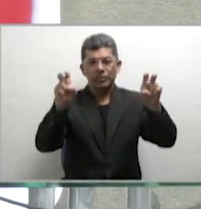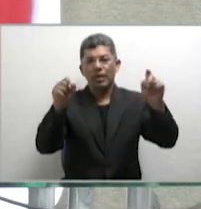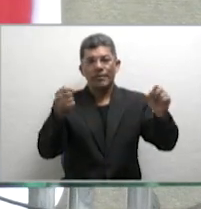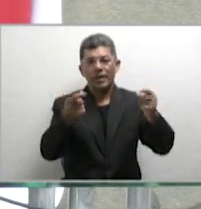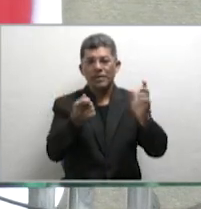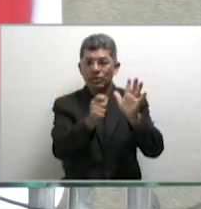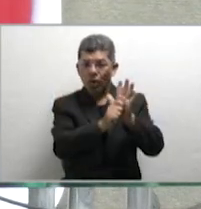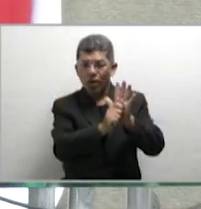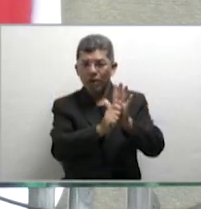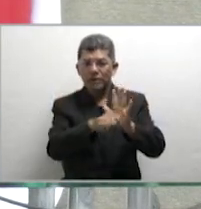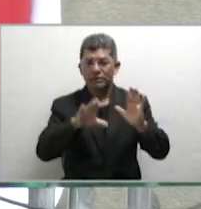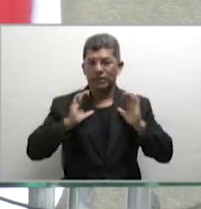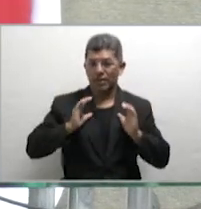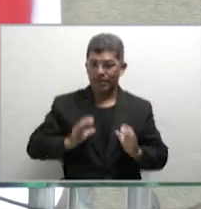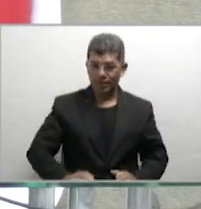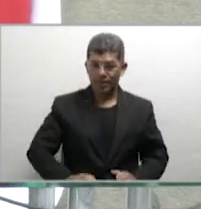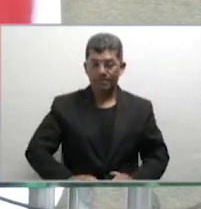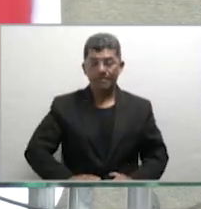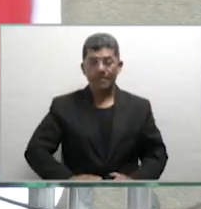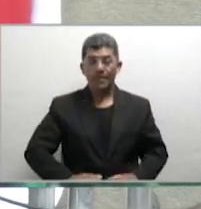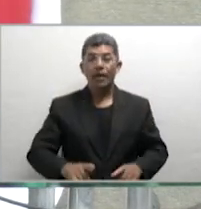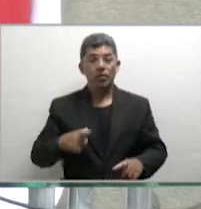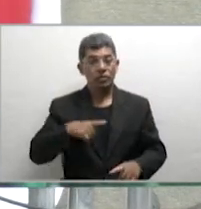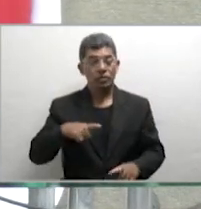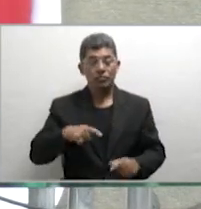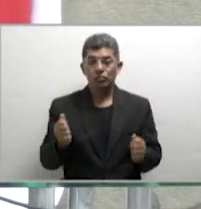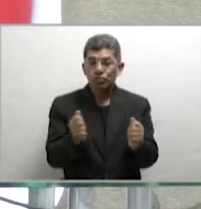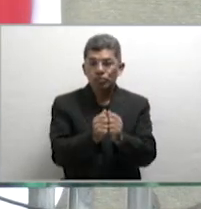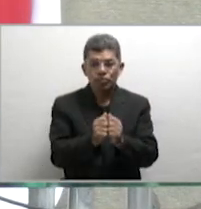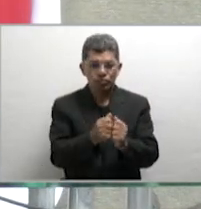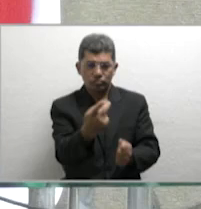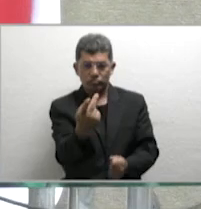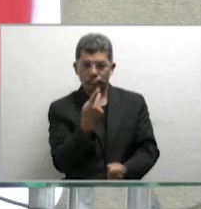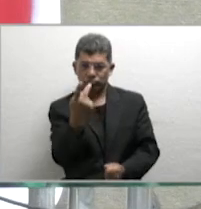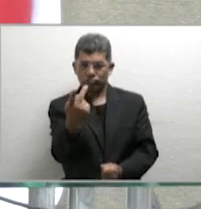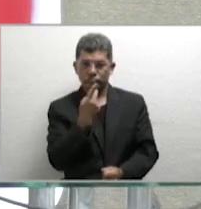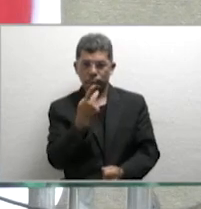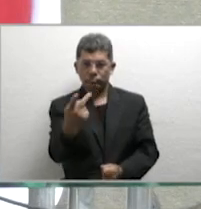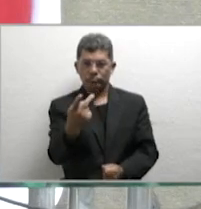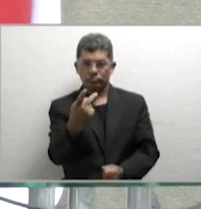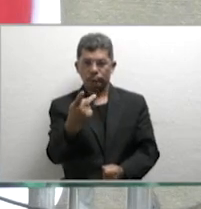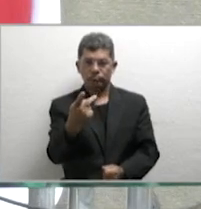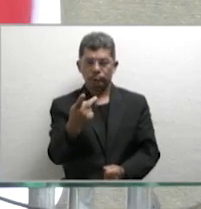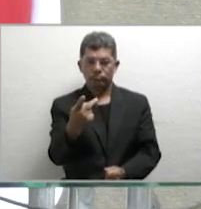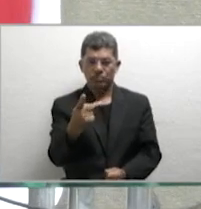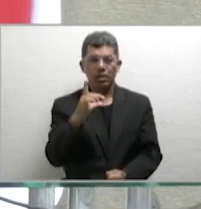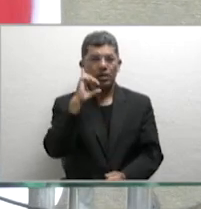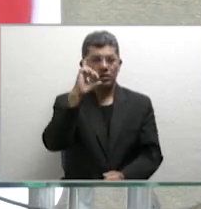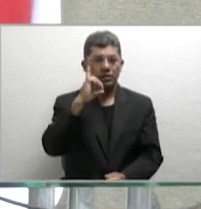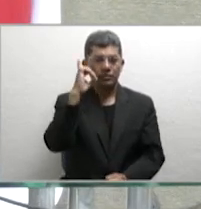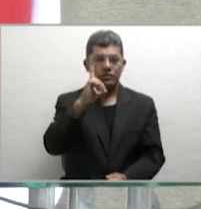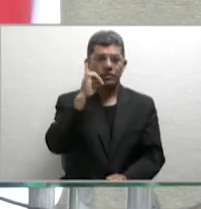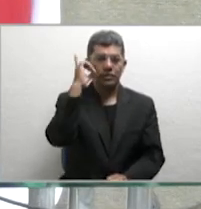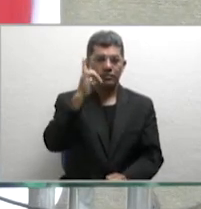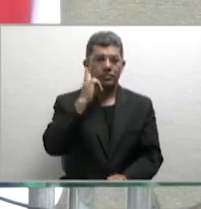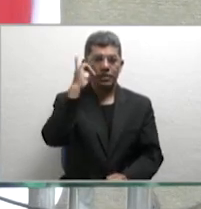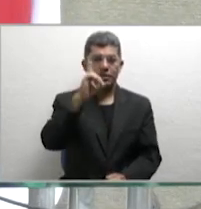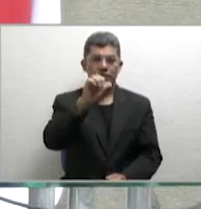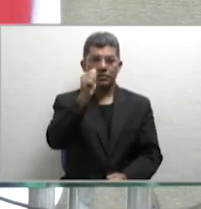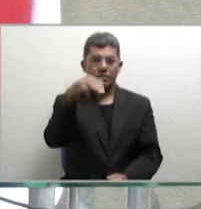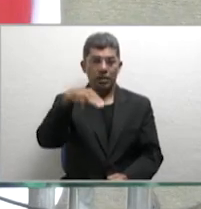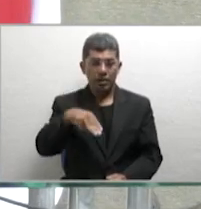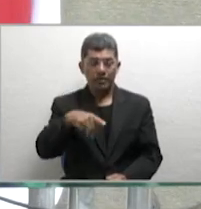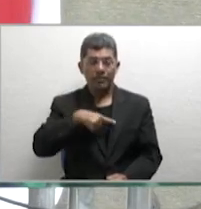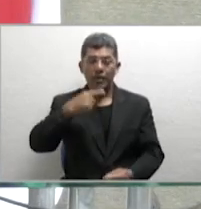cidadania, nós temos juntos, irmão, Deputado Dan,